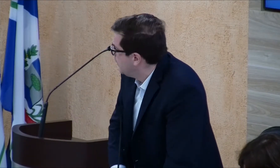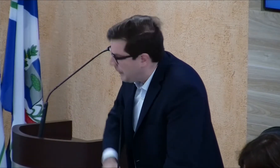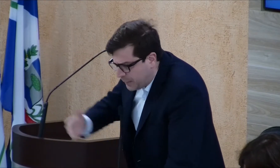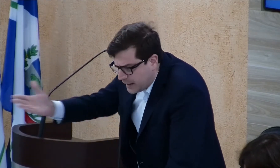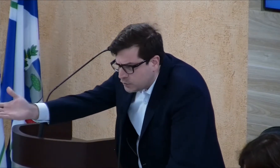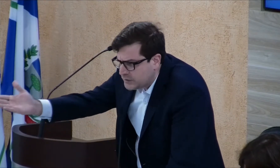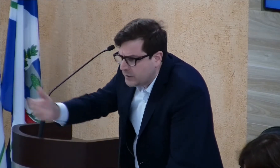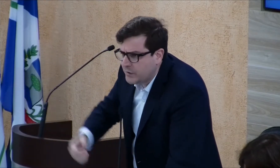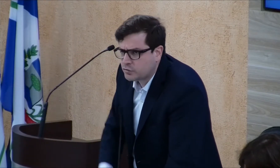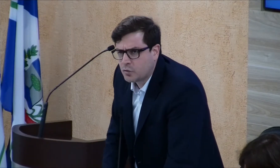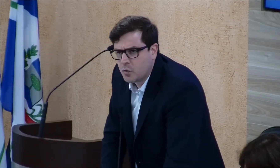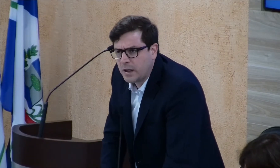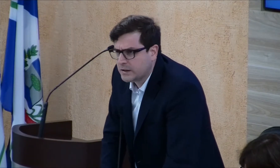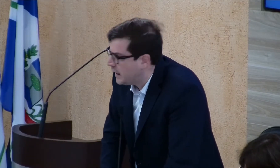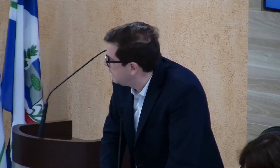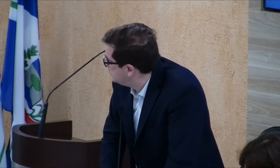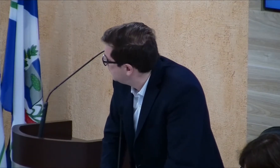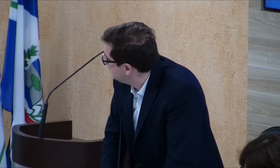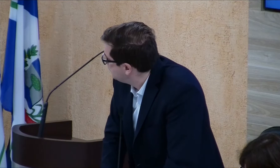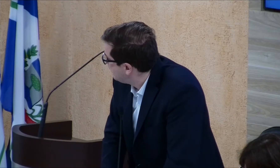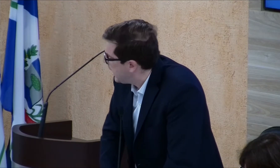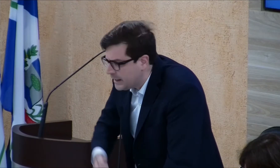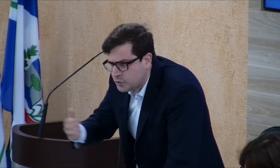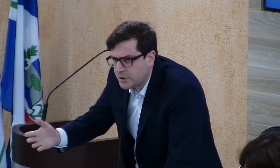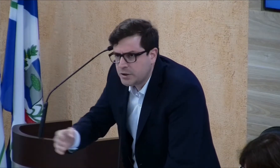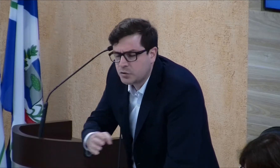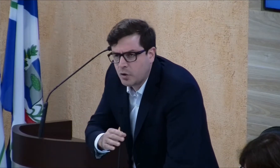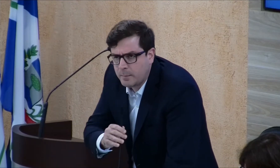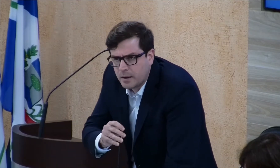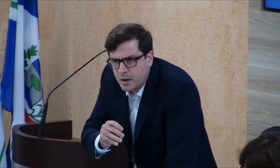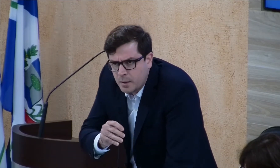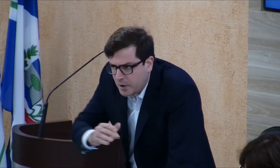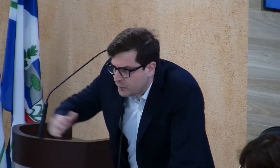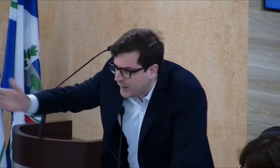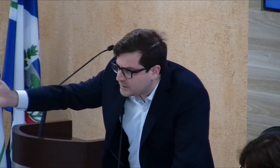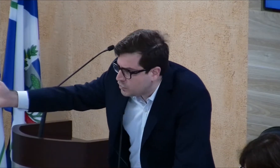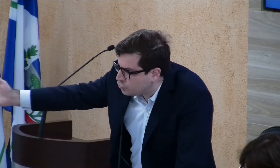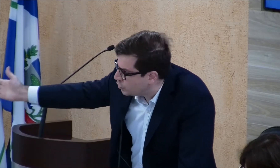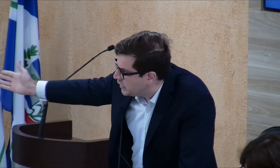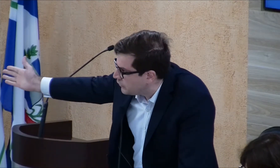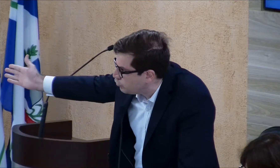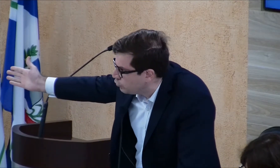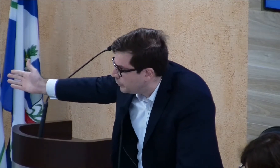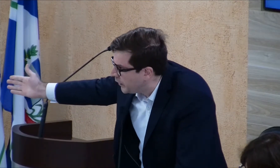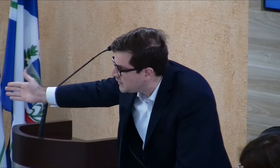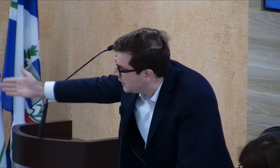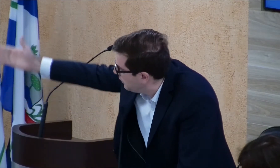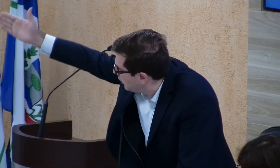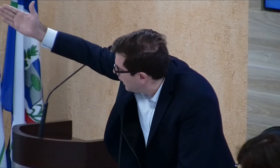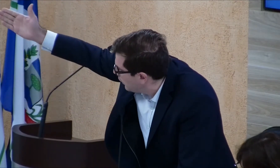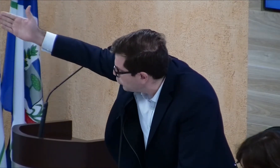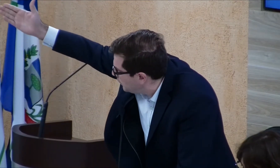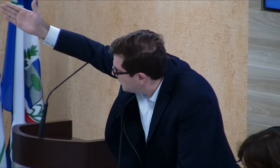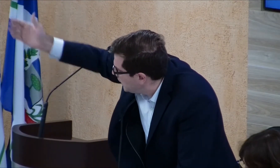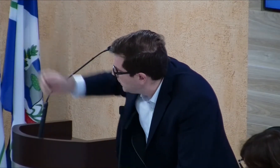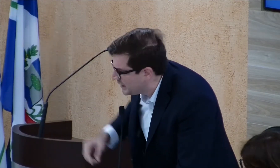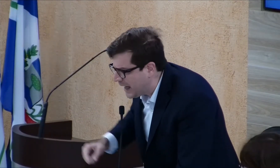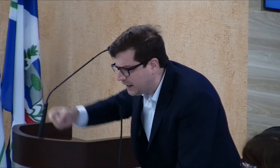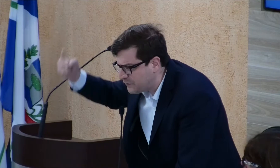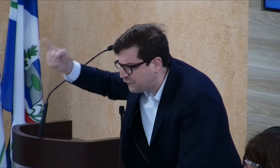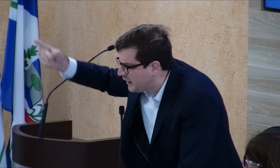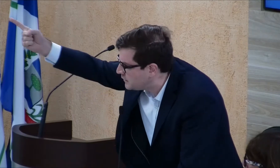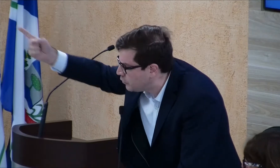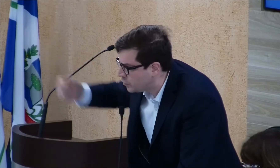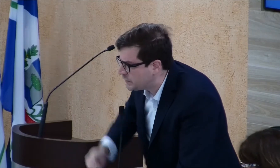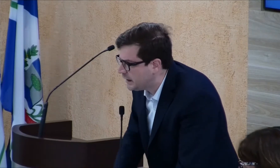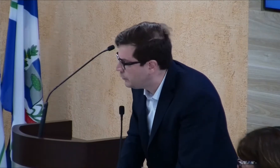ótimo, mas presta o serviço com qualidade. É isso que a gente cobra. Porque ao invés de discutir assunto, por exemplo, que os pacientes nem